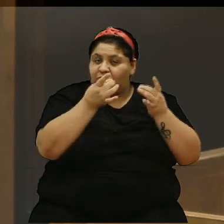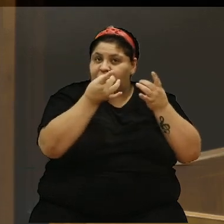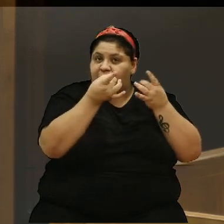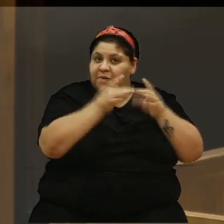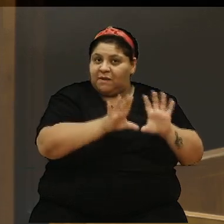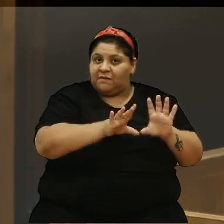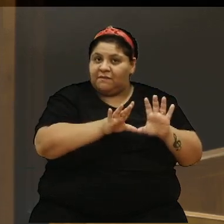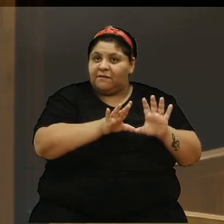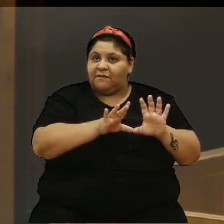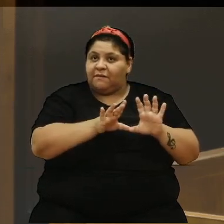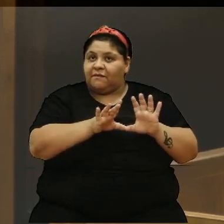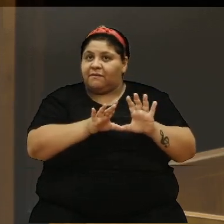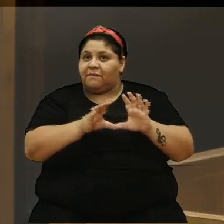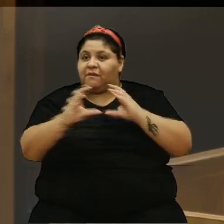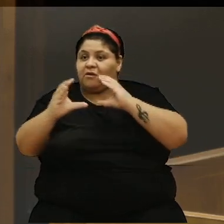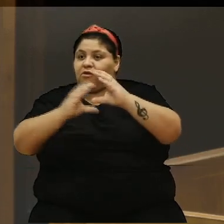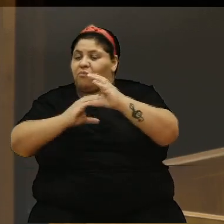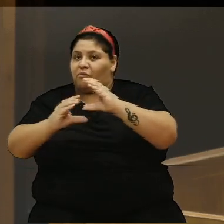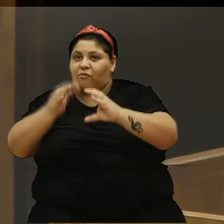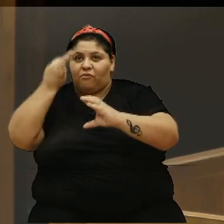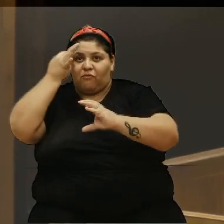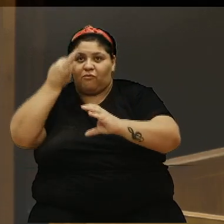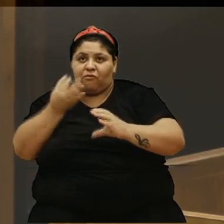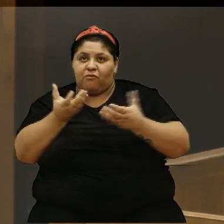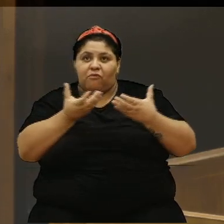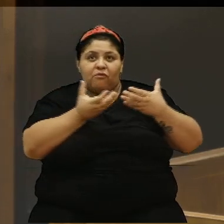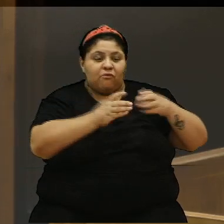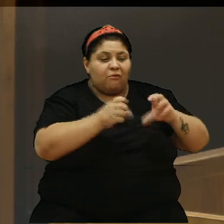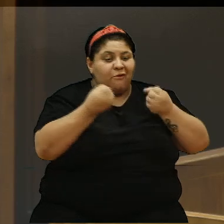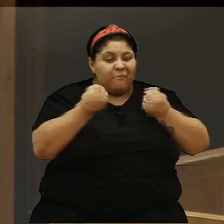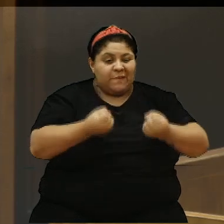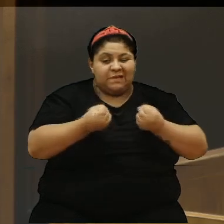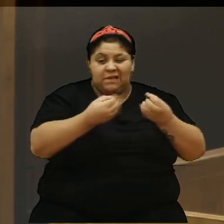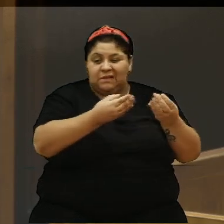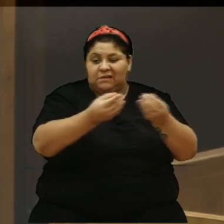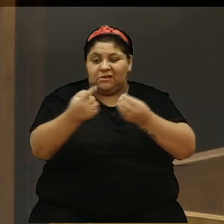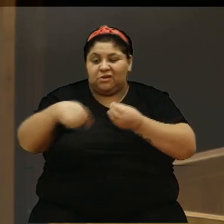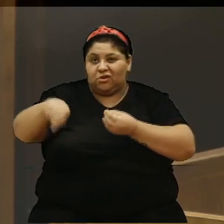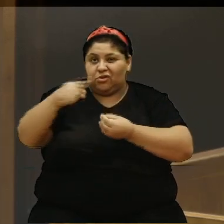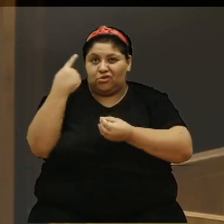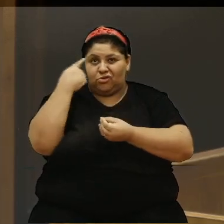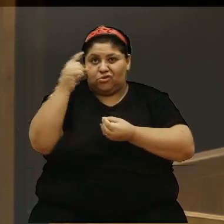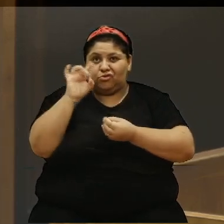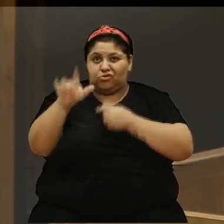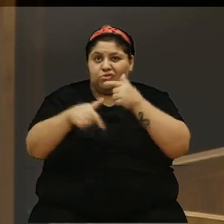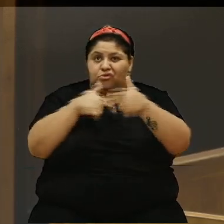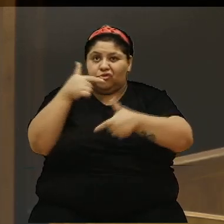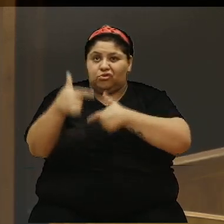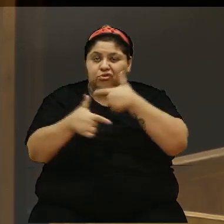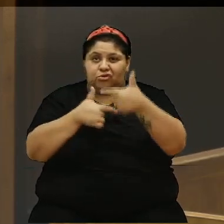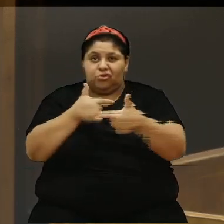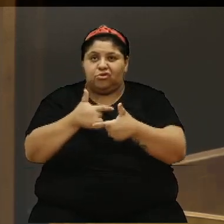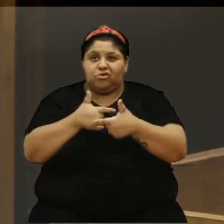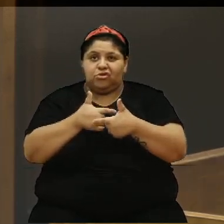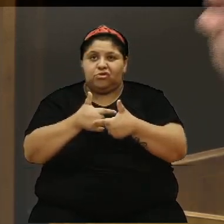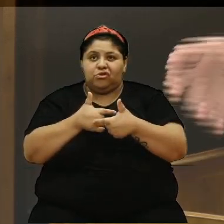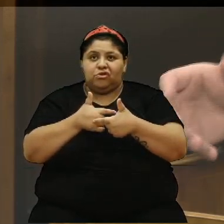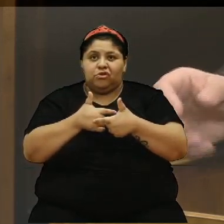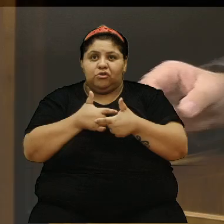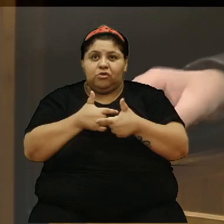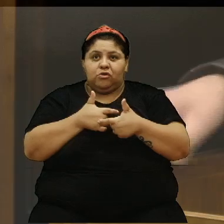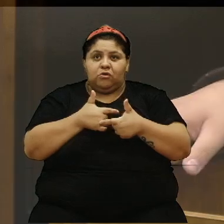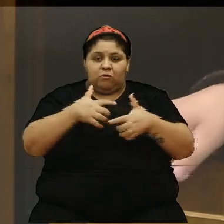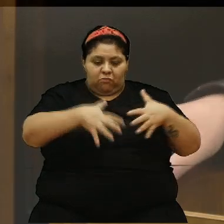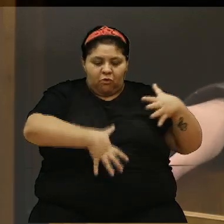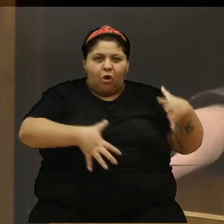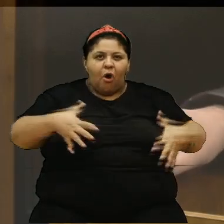ele disse: a imprensa não entendeu o que eu quis fazer, a oposição pegou pesado demais, e nossa ideia era só trabalhar com transplante de órgãos, socorrer